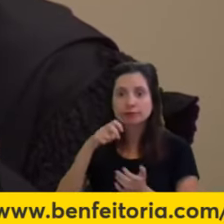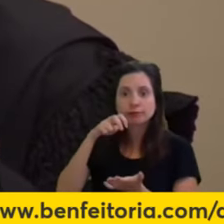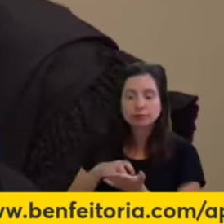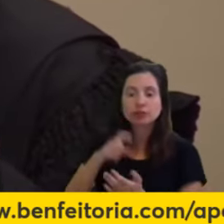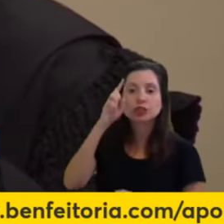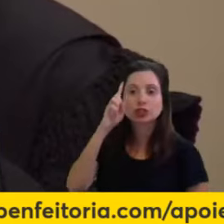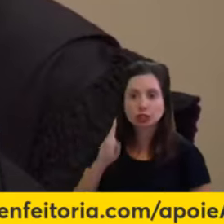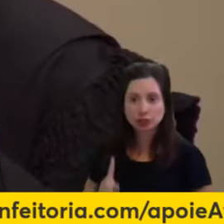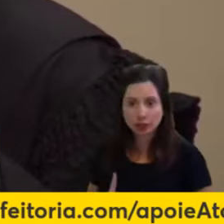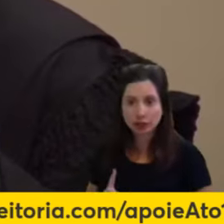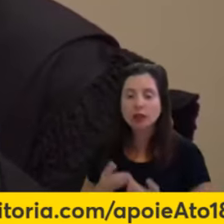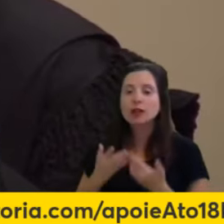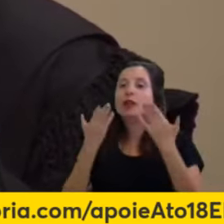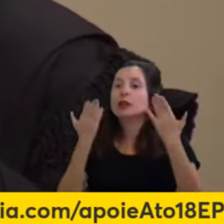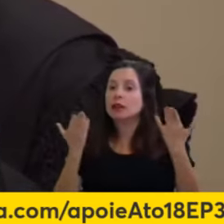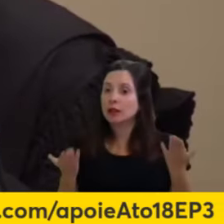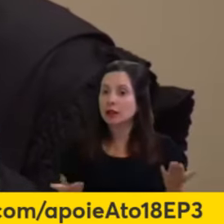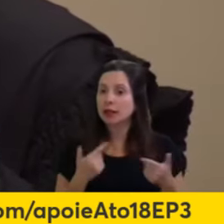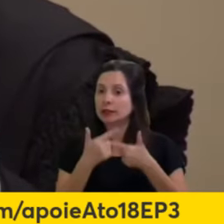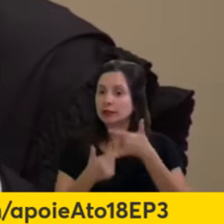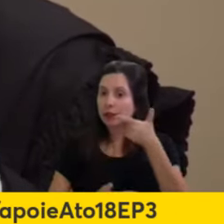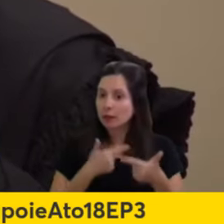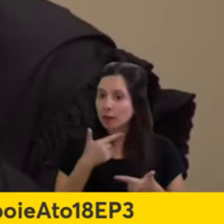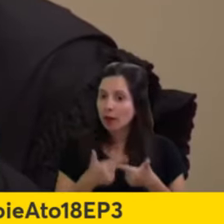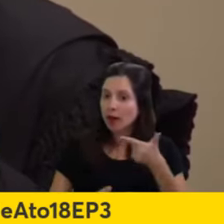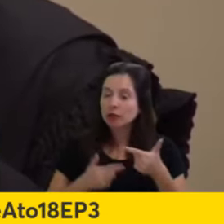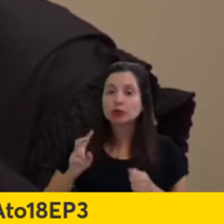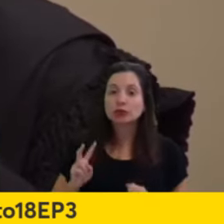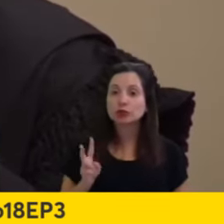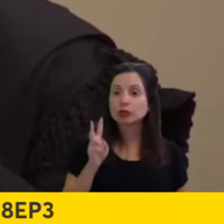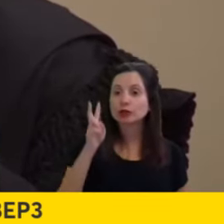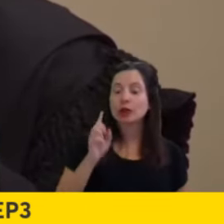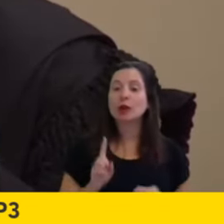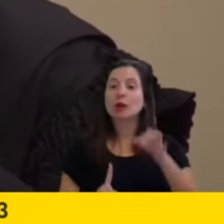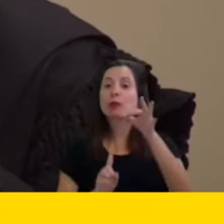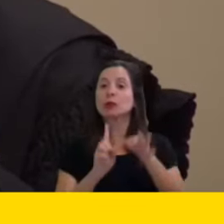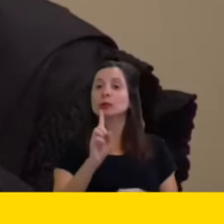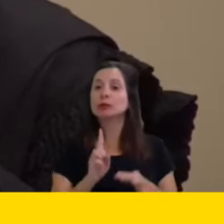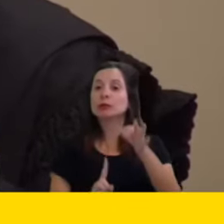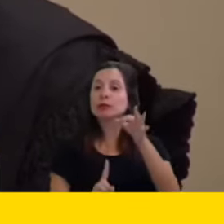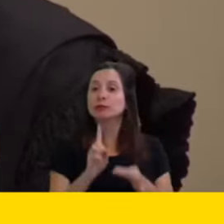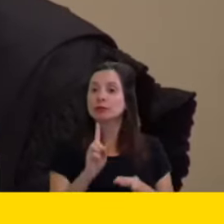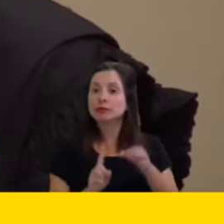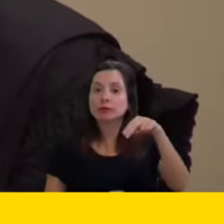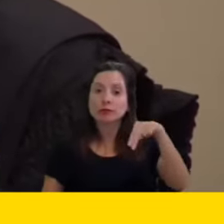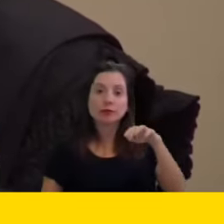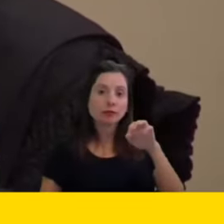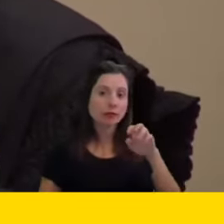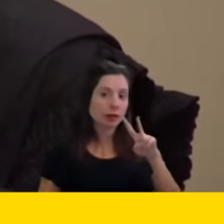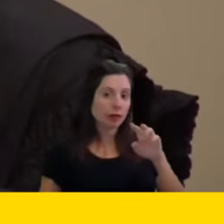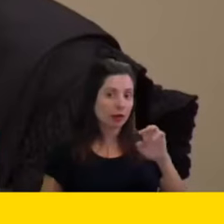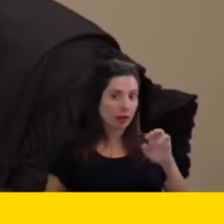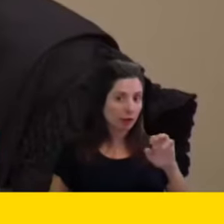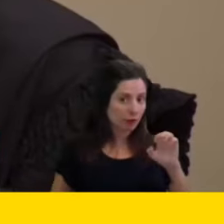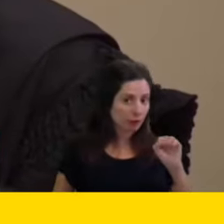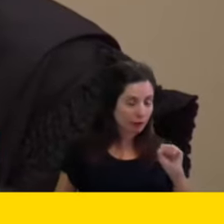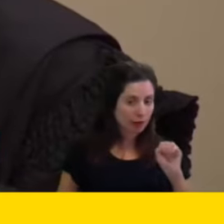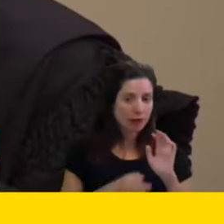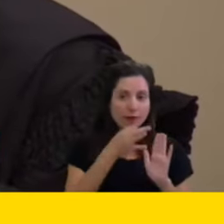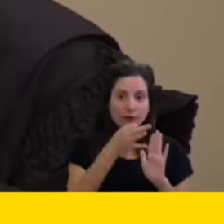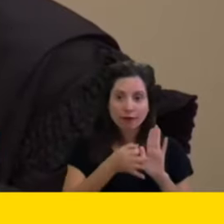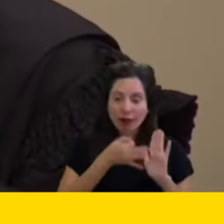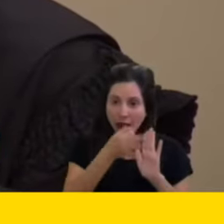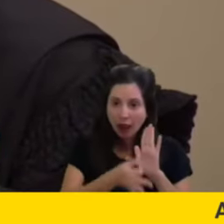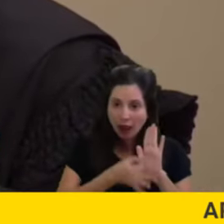efeito em trabalho doutrinário de grande valor O desembargador neviton Guedes ao comentar o artigo 14 da Constituição assentou